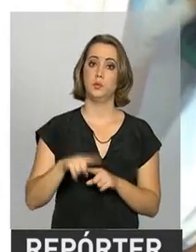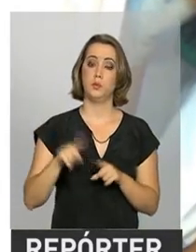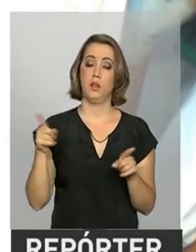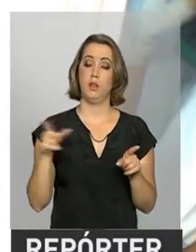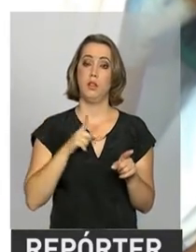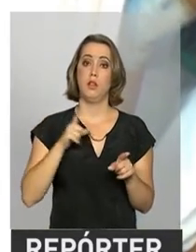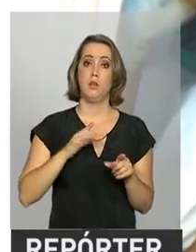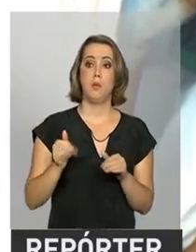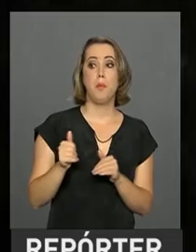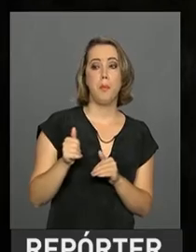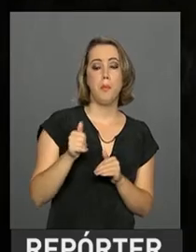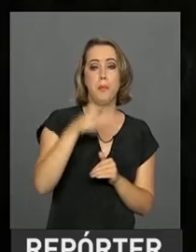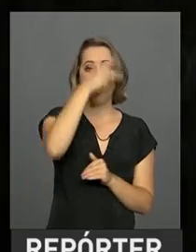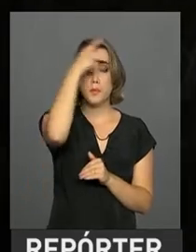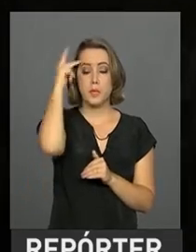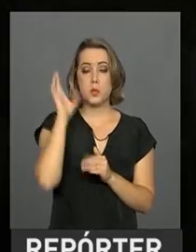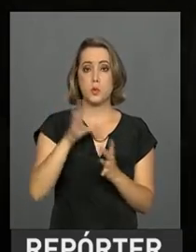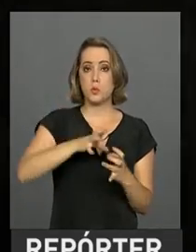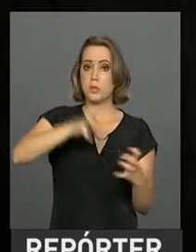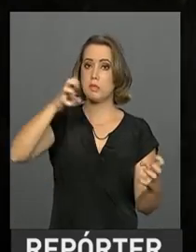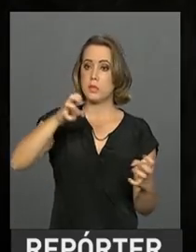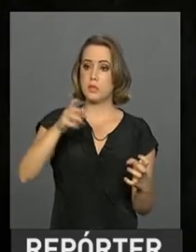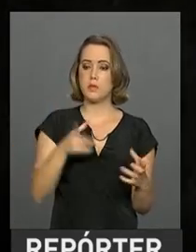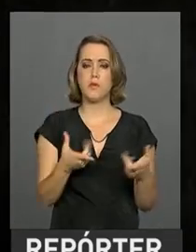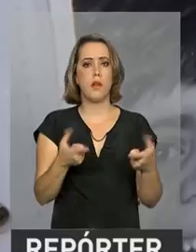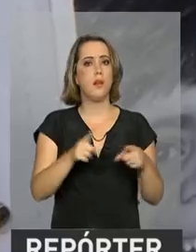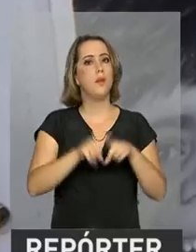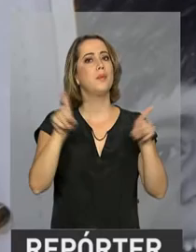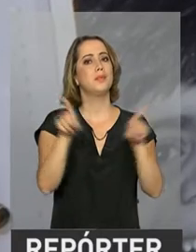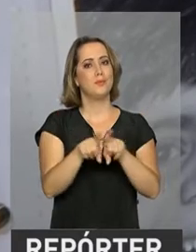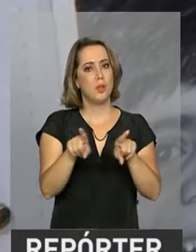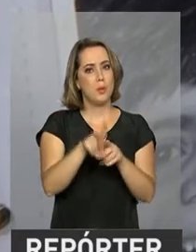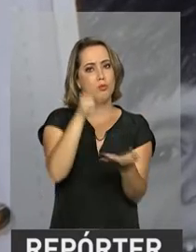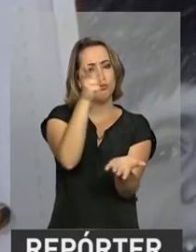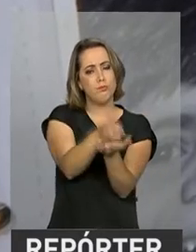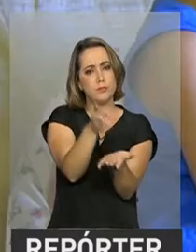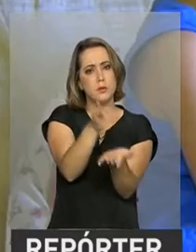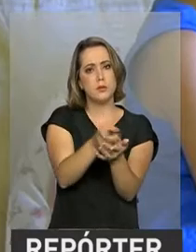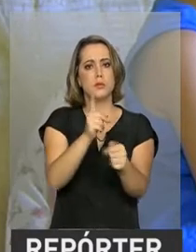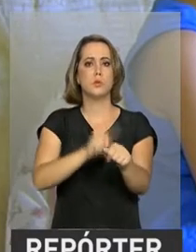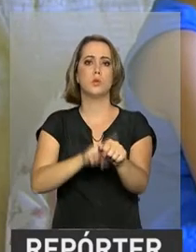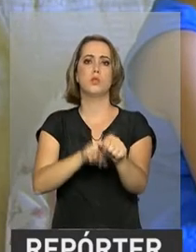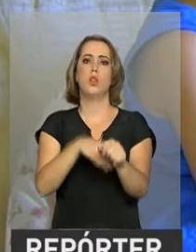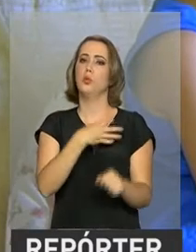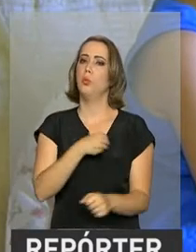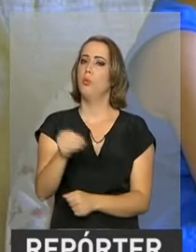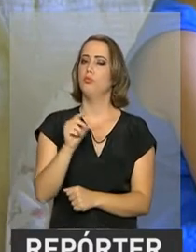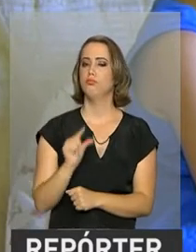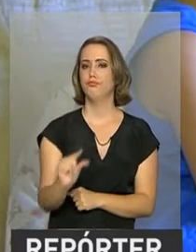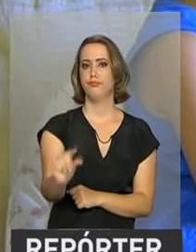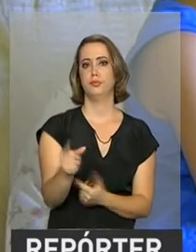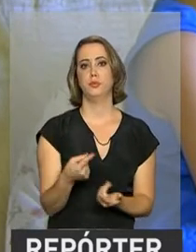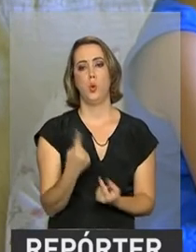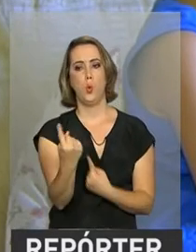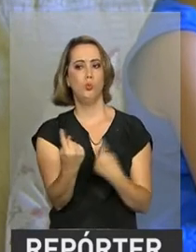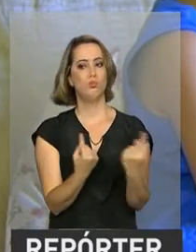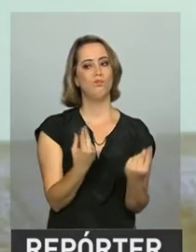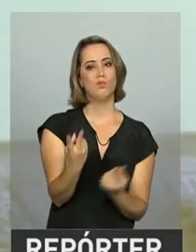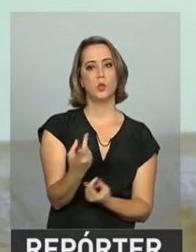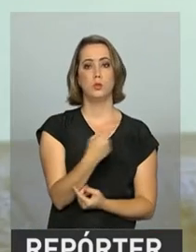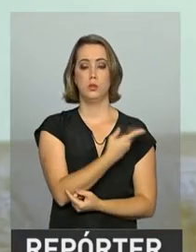nascimentos por outros cada vez mais as famílias estão optando por ter poucos filhos como é o caso de cristiane ela eo marido